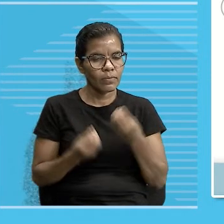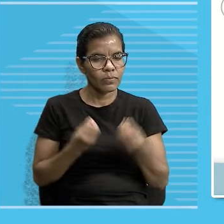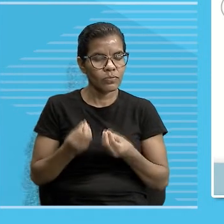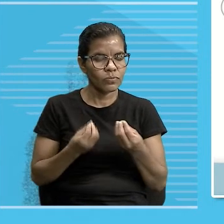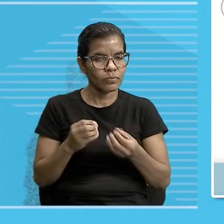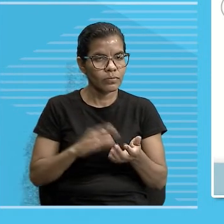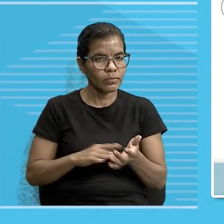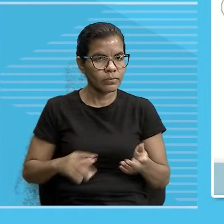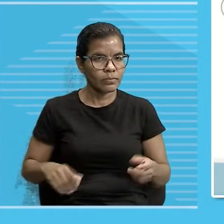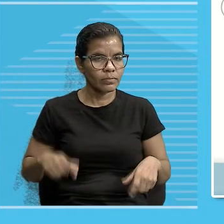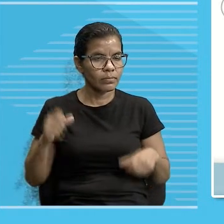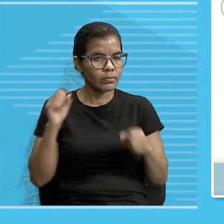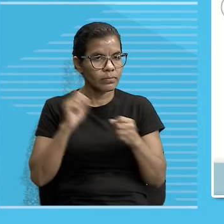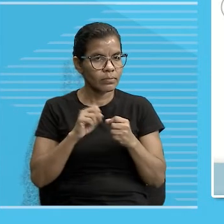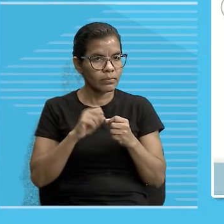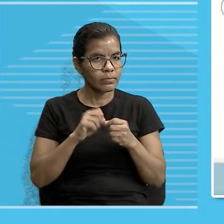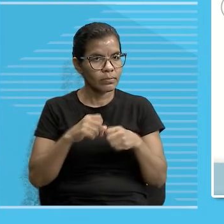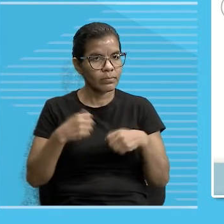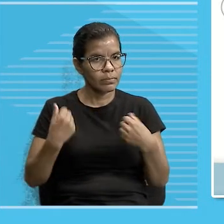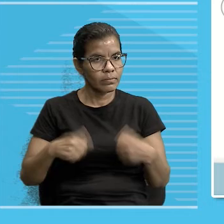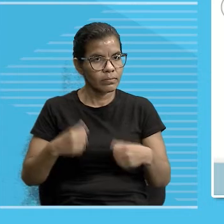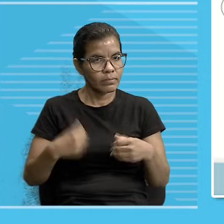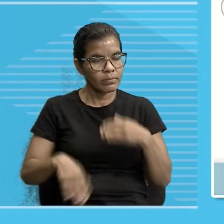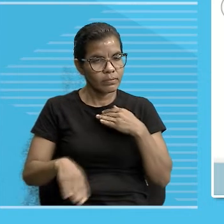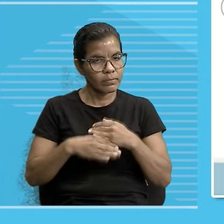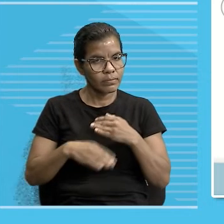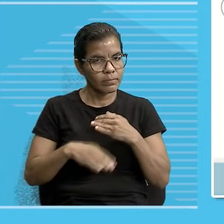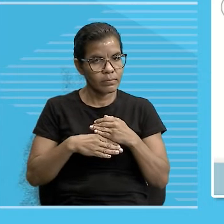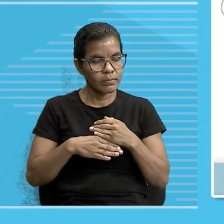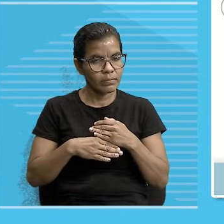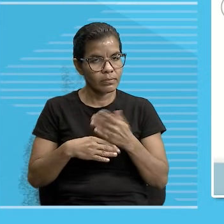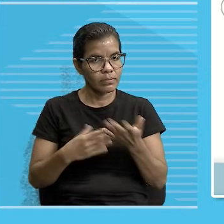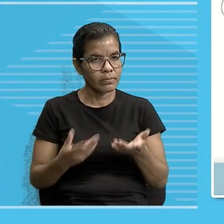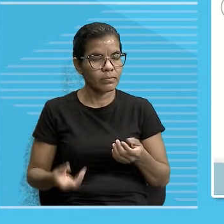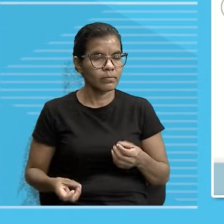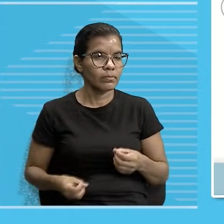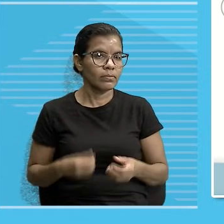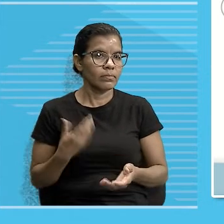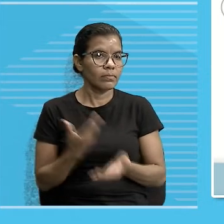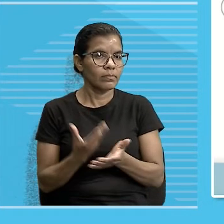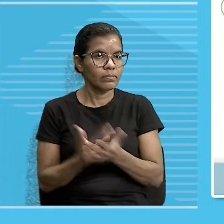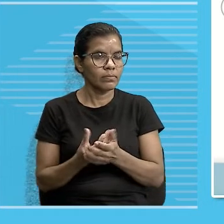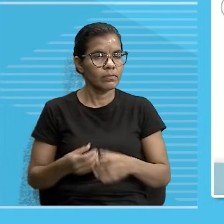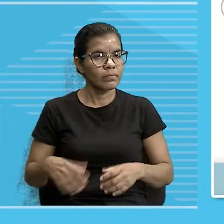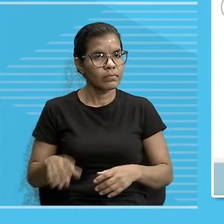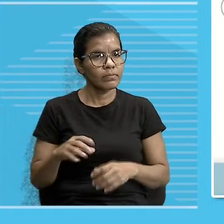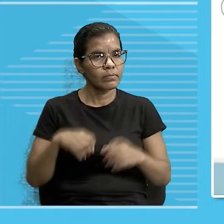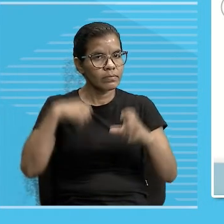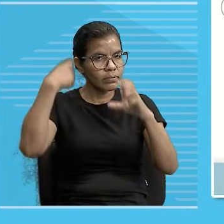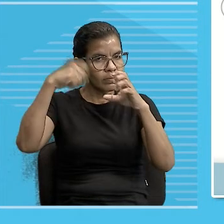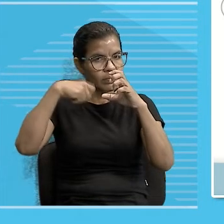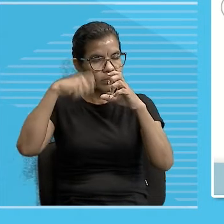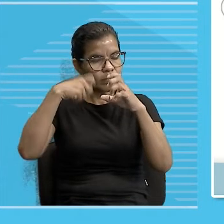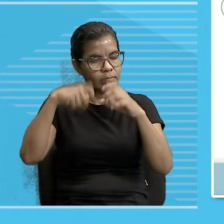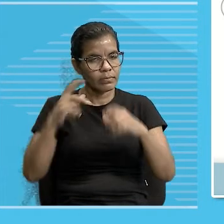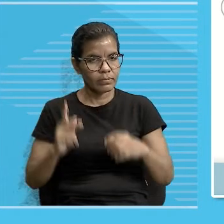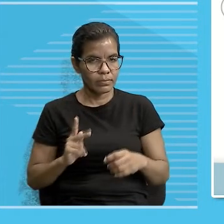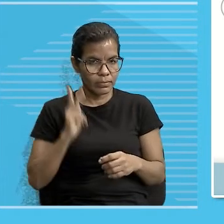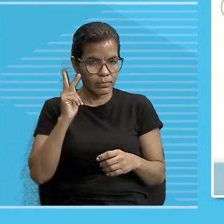são trabalhadas, você também tem que completar com essas aulas não presenciais, tá